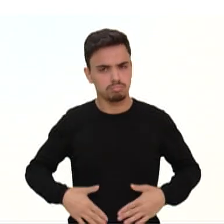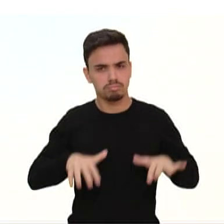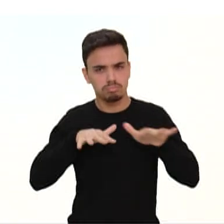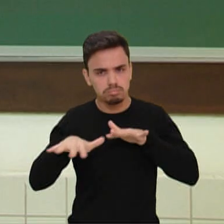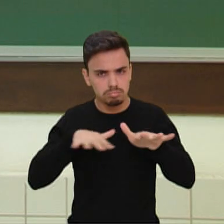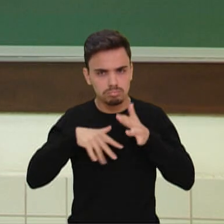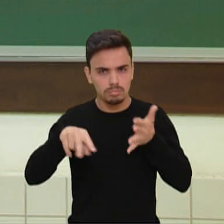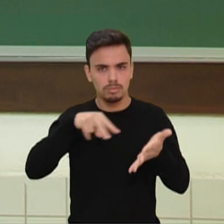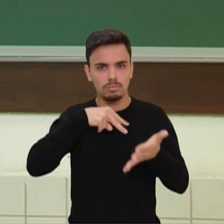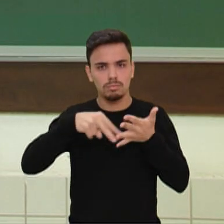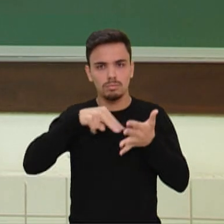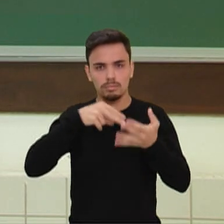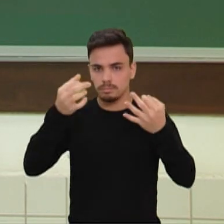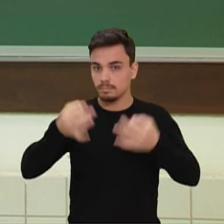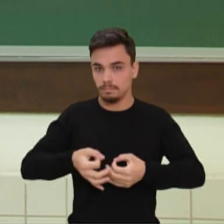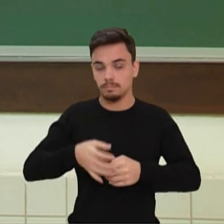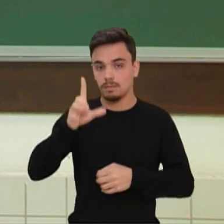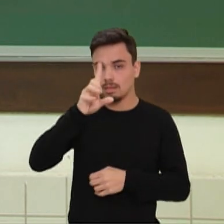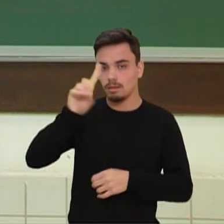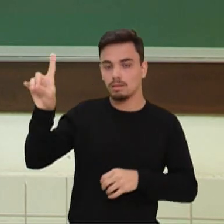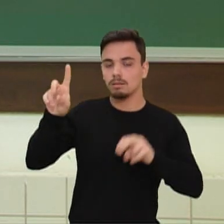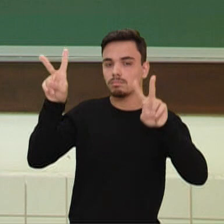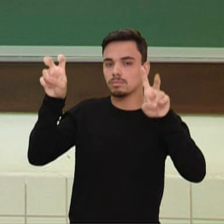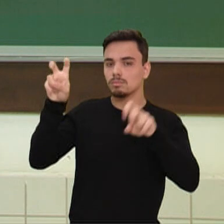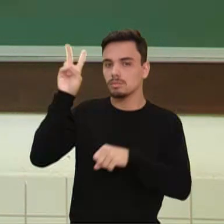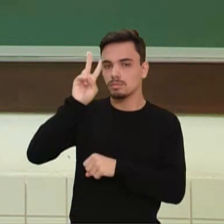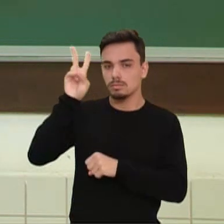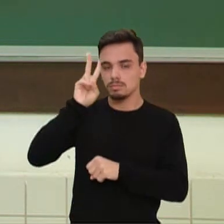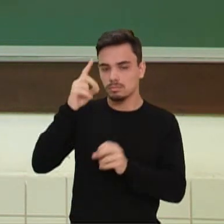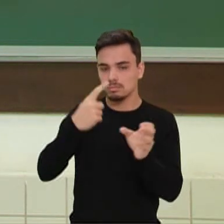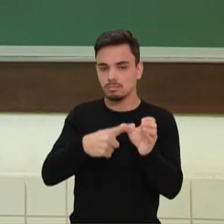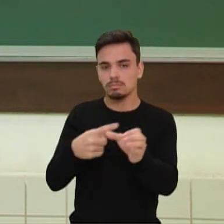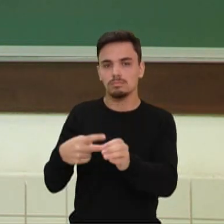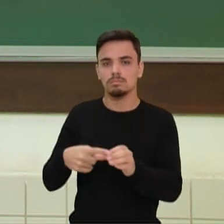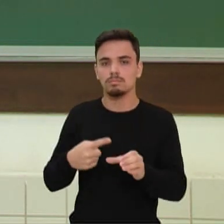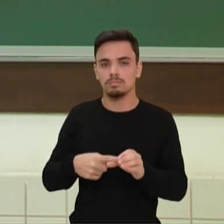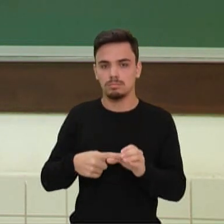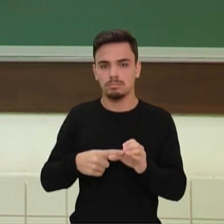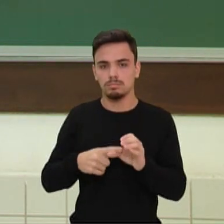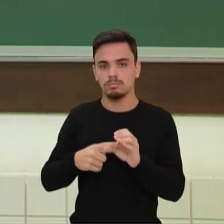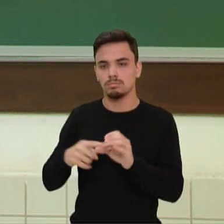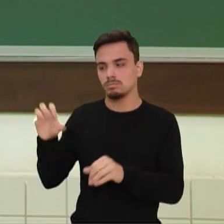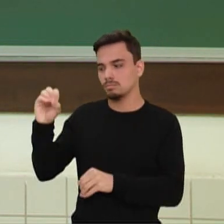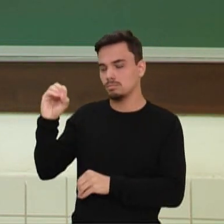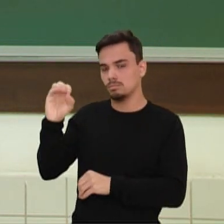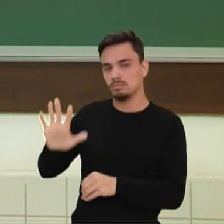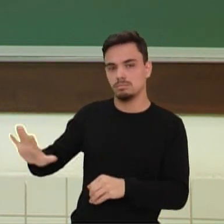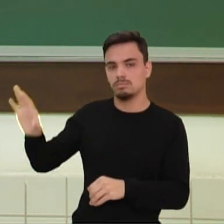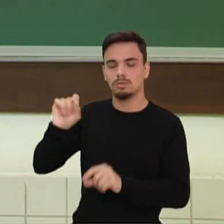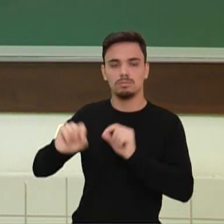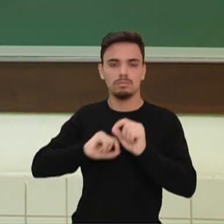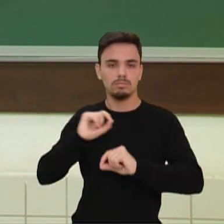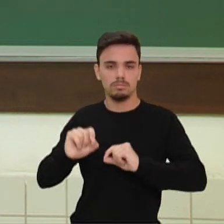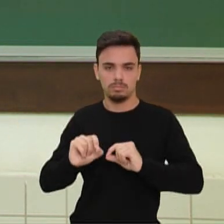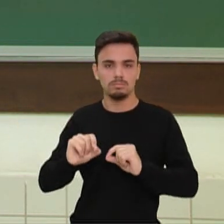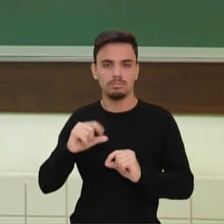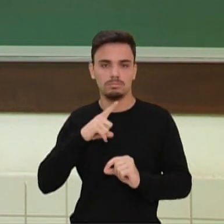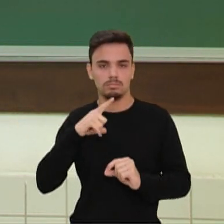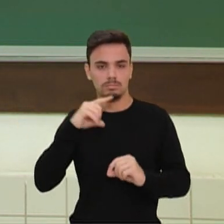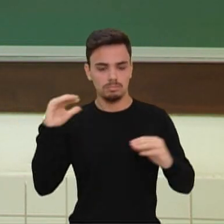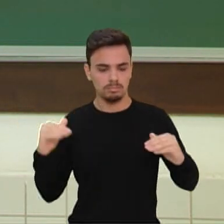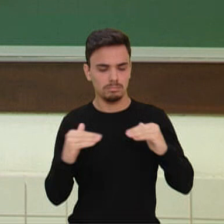movimento. Deus, assim, na história da civilização ocidental, da filosofia ocidental, sempre foi entendido como um